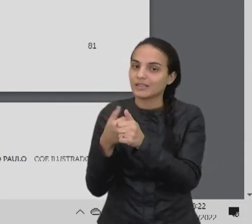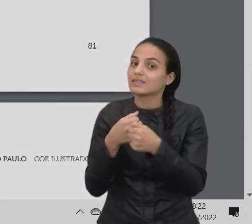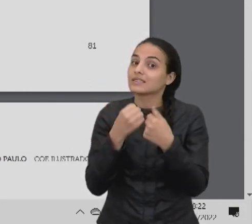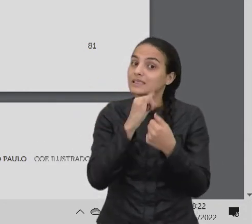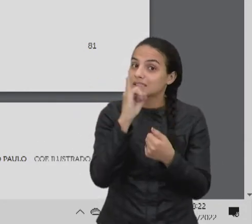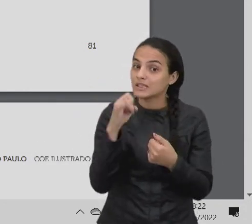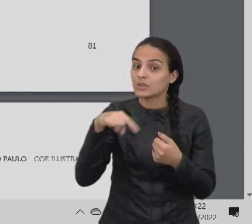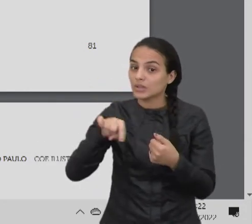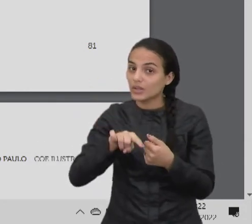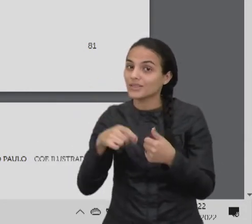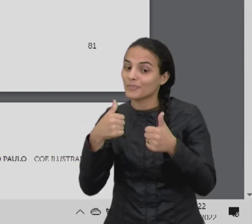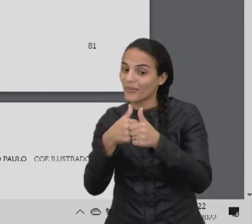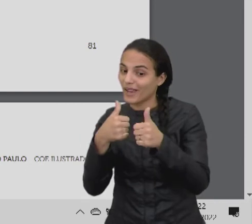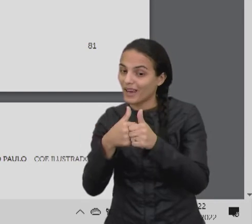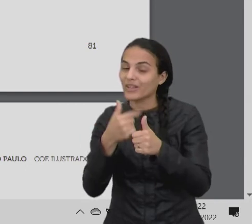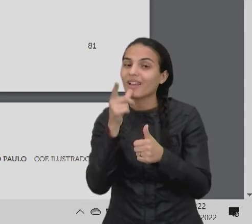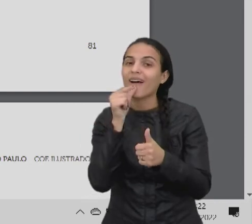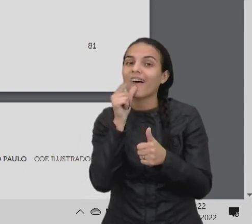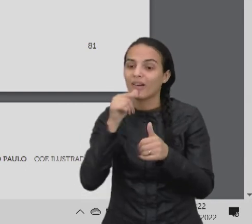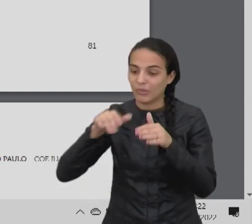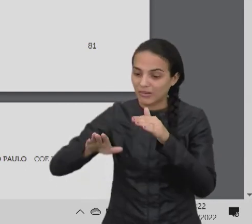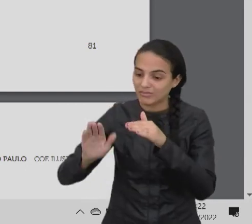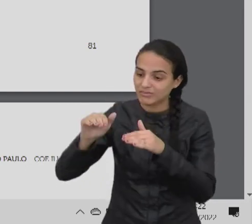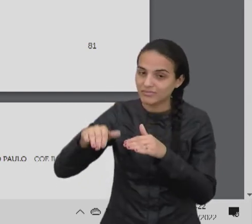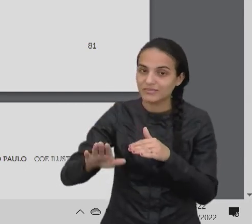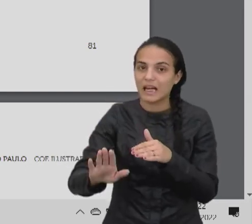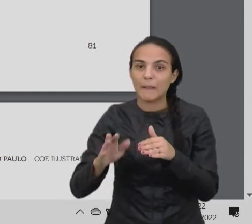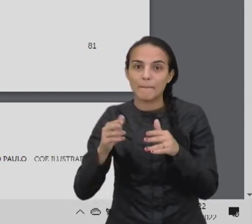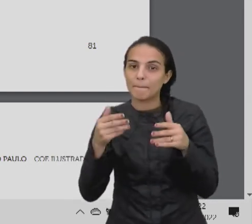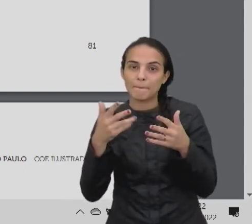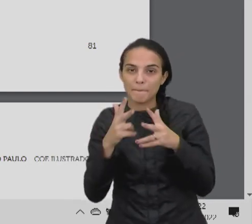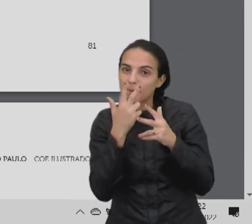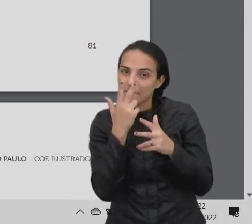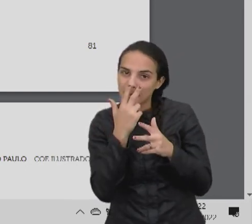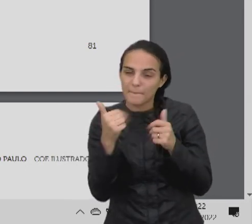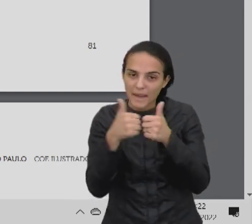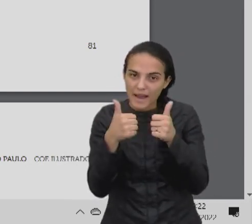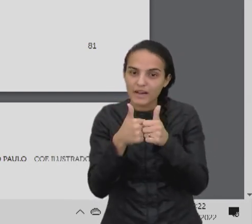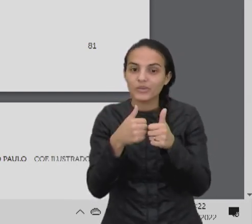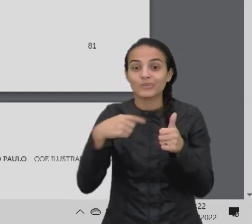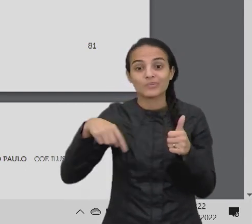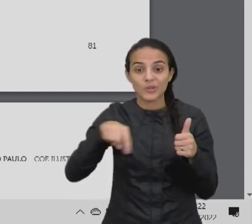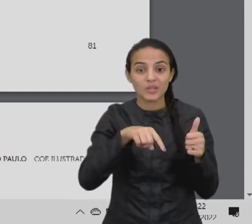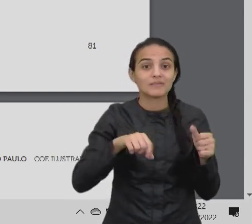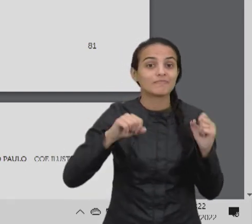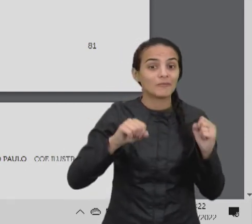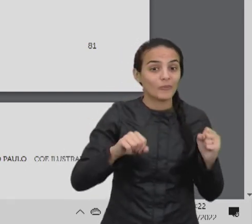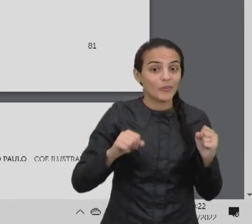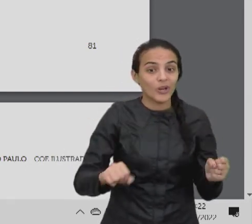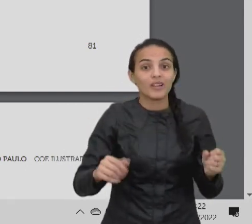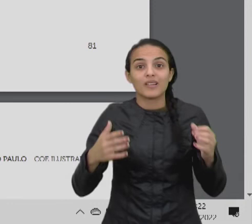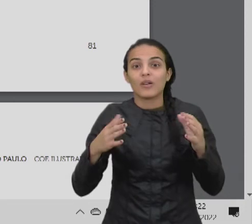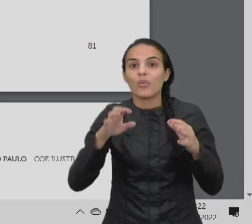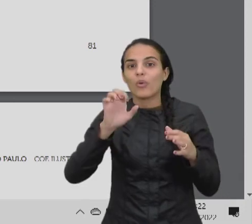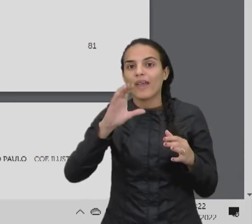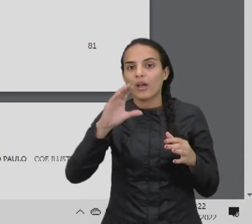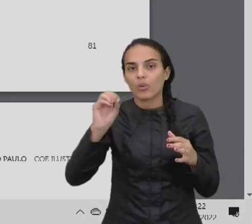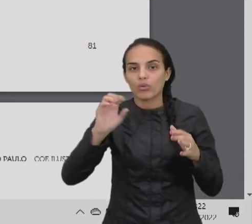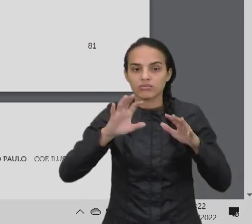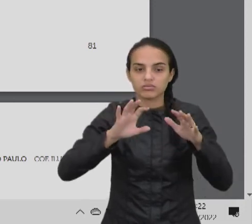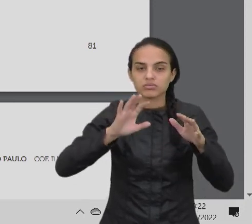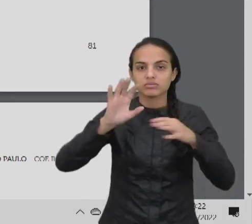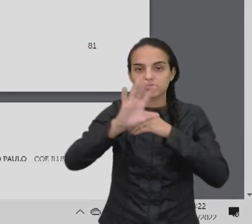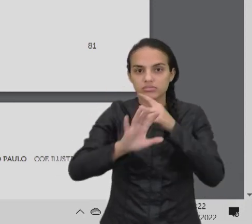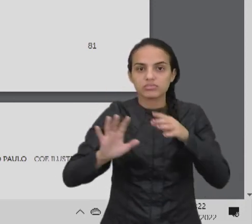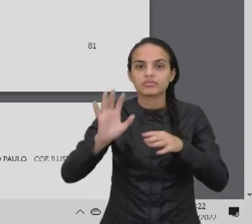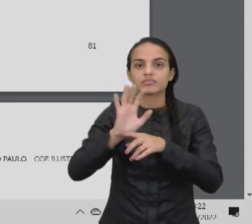construir perto dos rios e nascentes ou coisa do tipo, a gente vai acabar com aquele ecossistema, né? Então, já